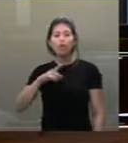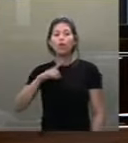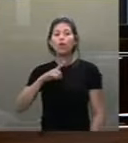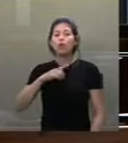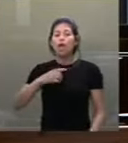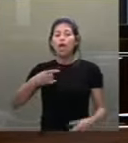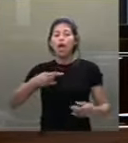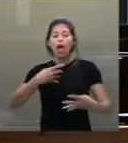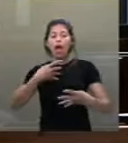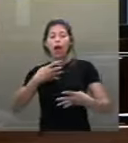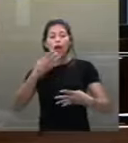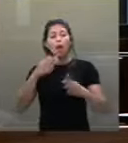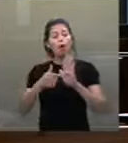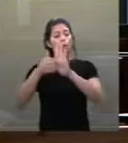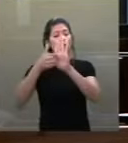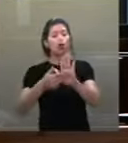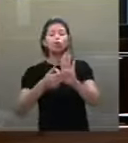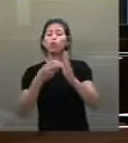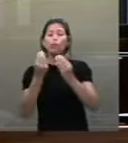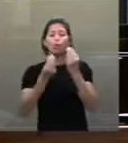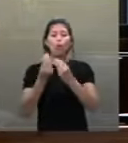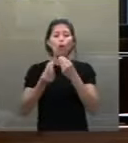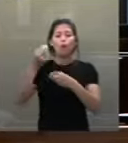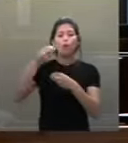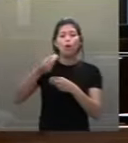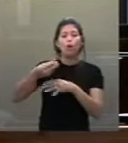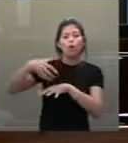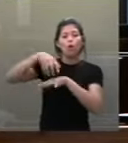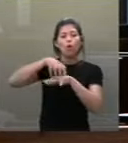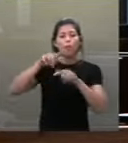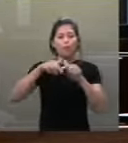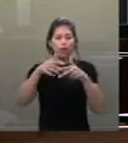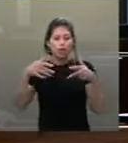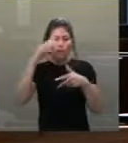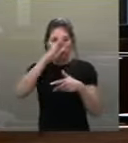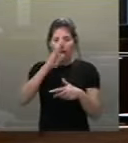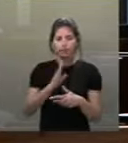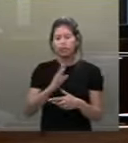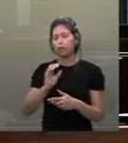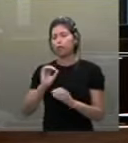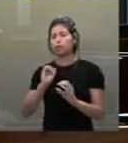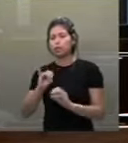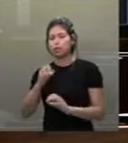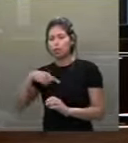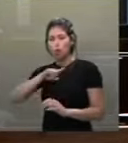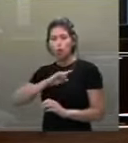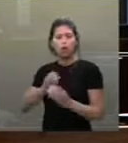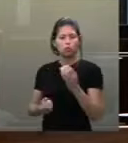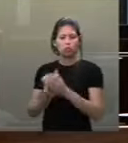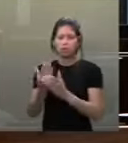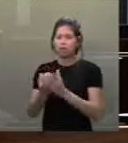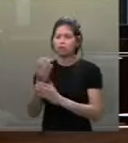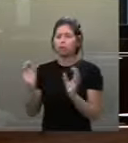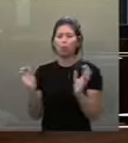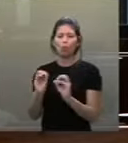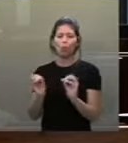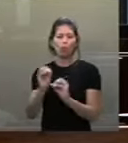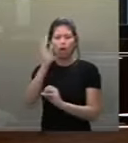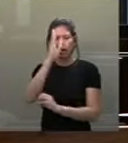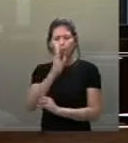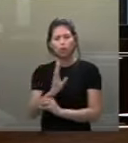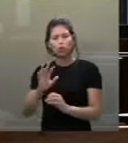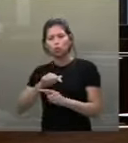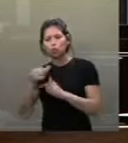simulação de mercado brasileiro, como se nós não produzíssemos nada no Brasil e não refinássemos nada no Brasil. Como se